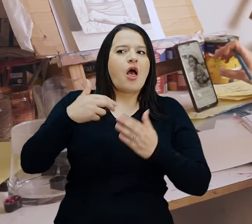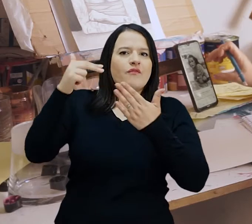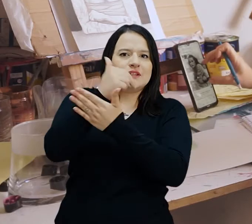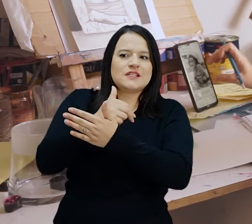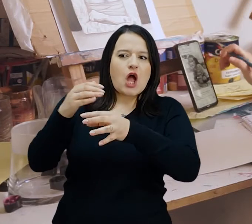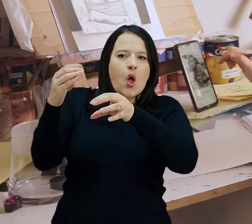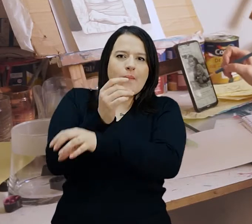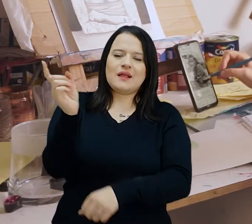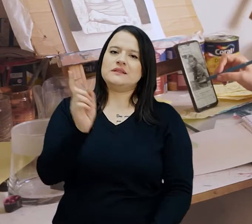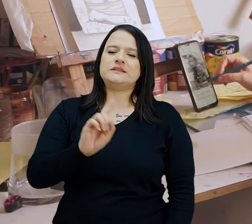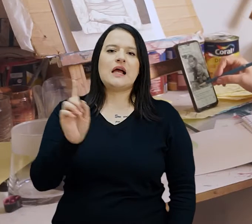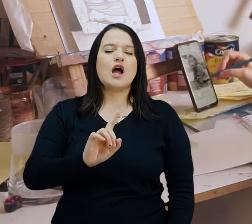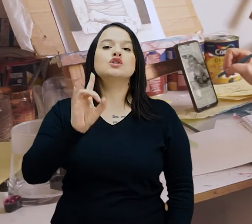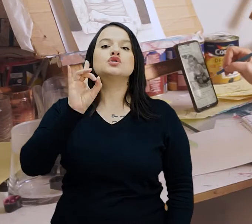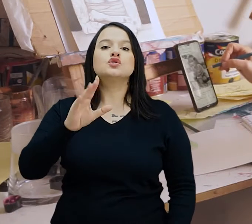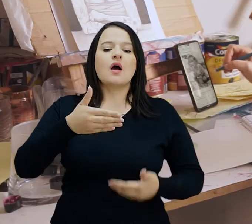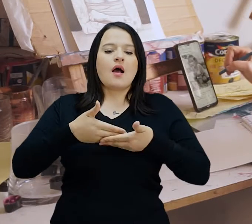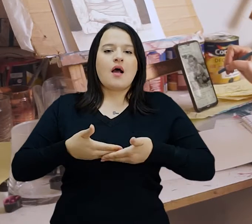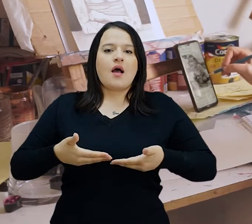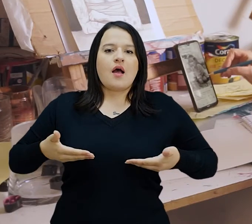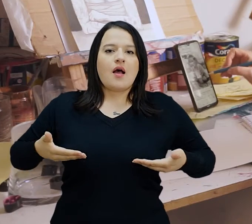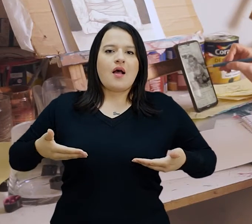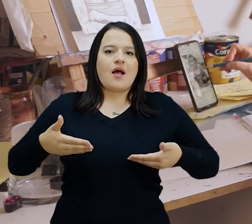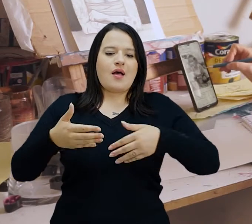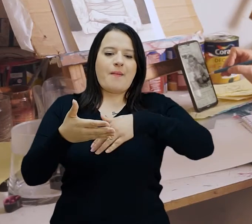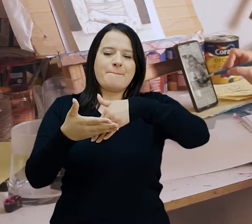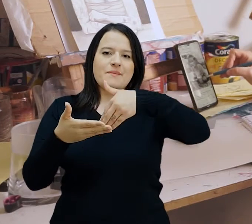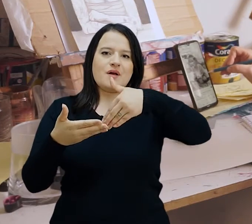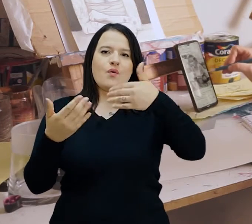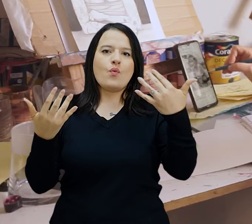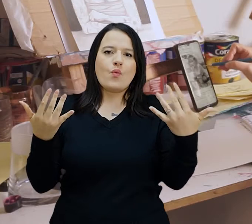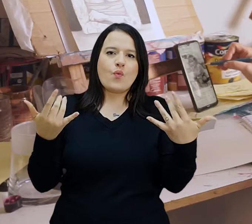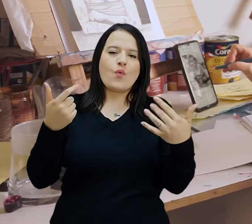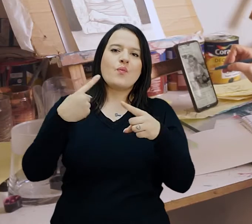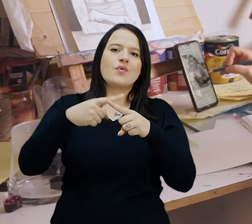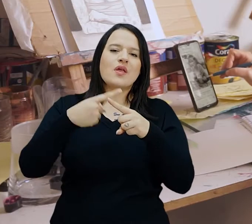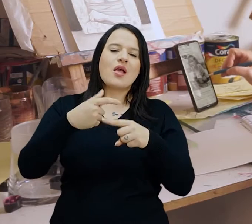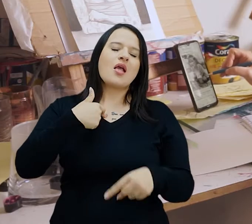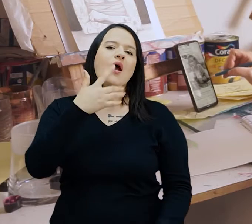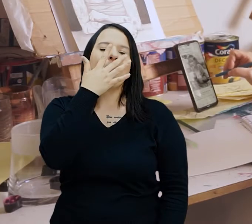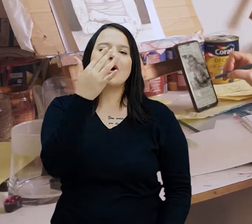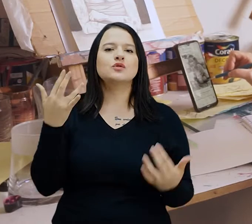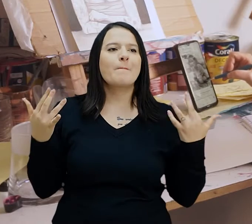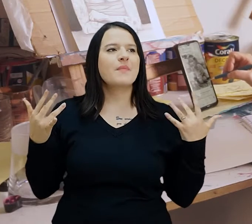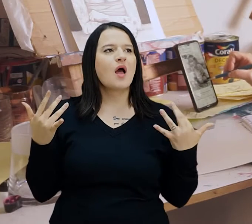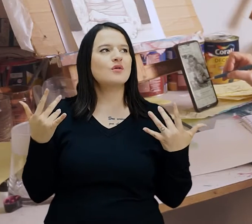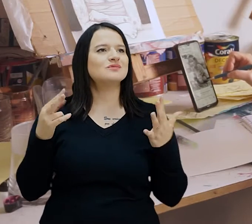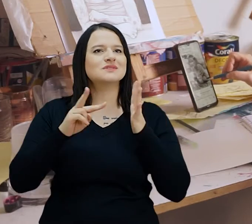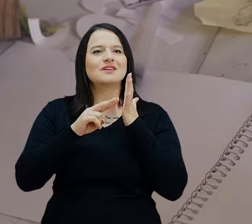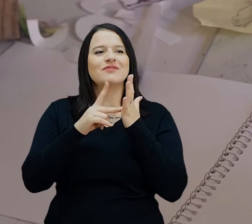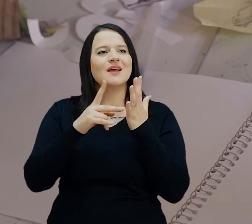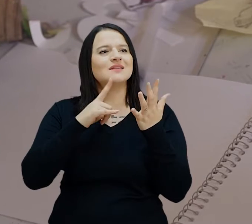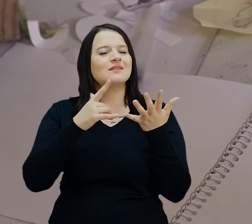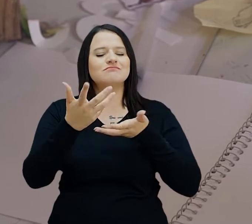E eu quero desenhar, eu não vou desenhar ela inteira, eu só vou desenhar até esse pedaço aqui da mão, porque